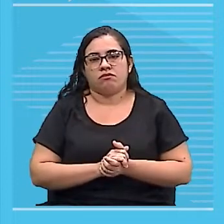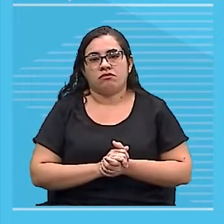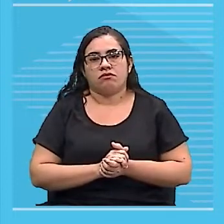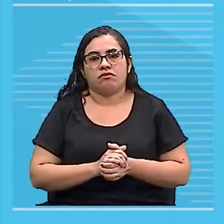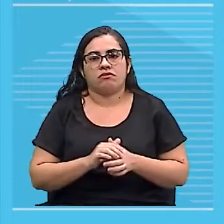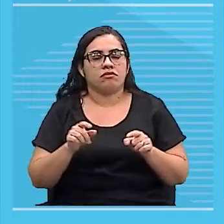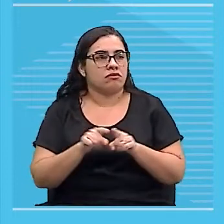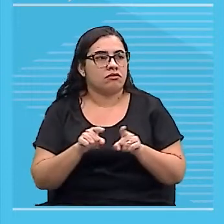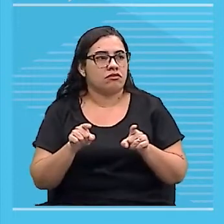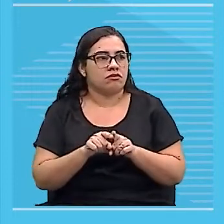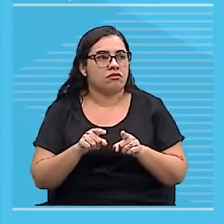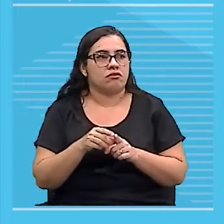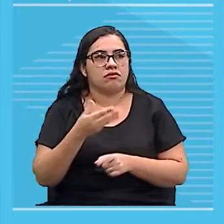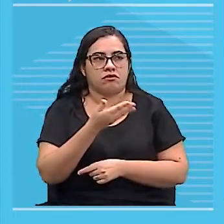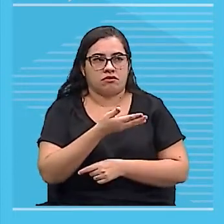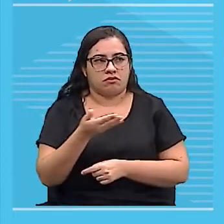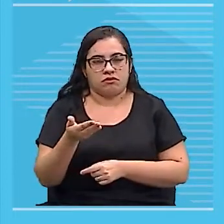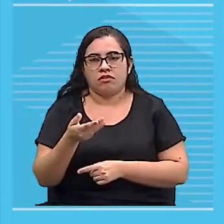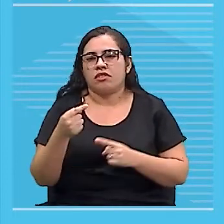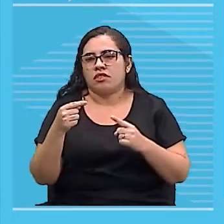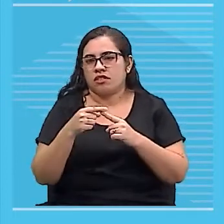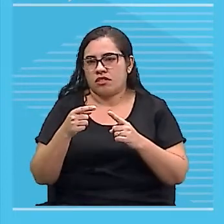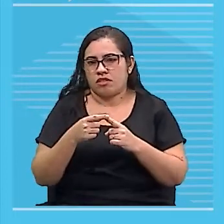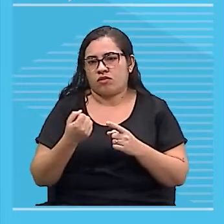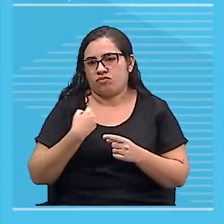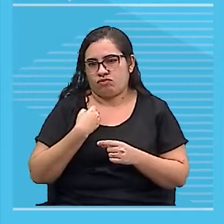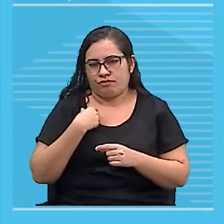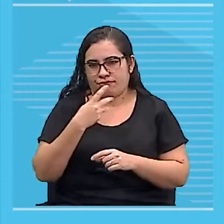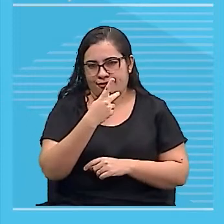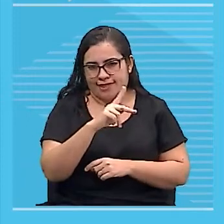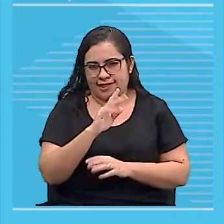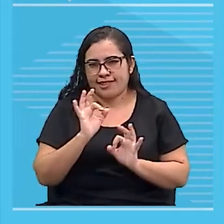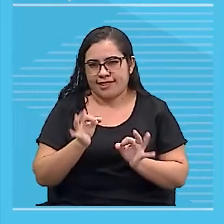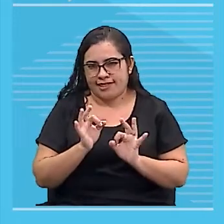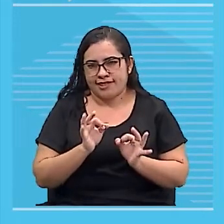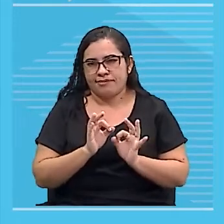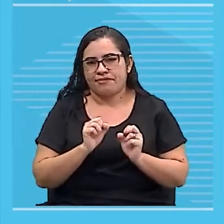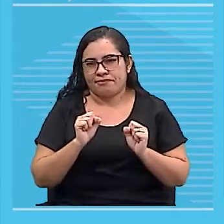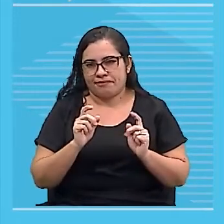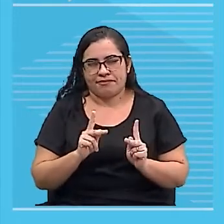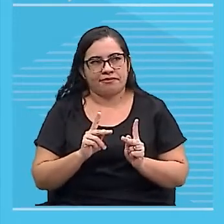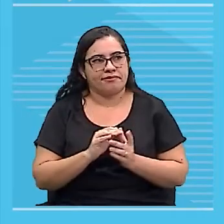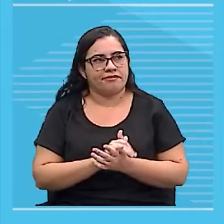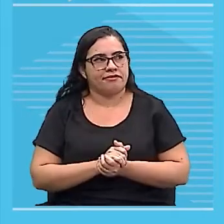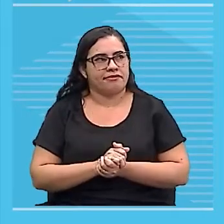para o vácuo, essa constantezinha terá esse valor. Ok?